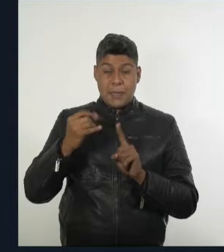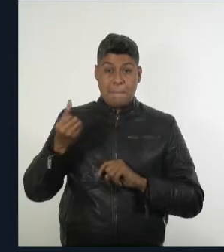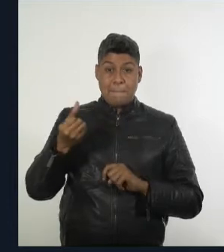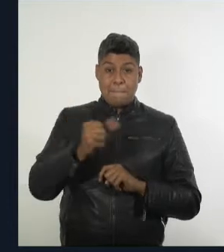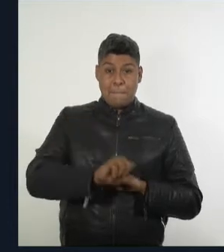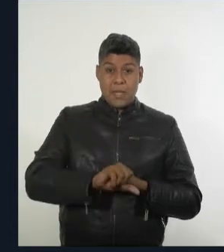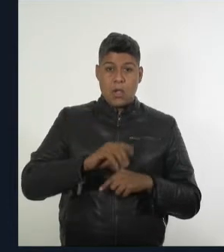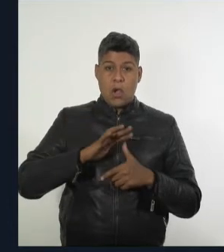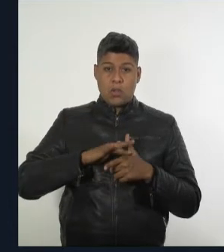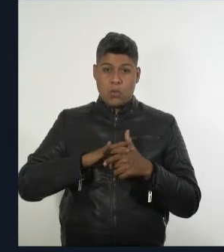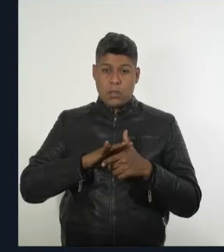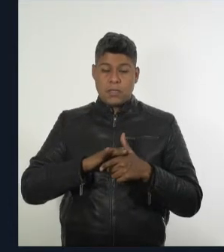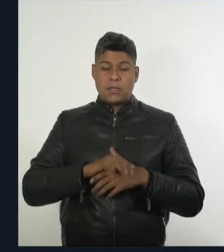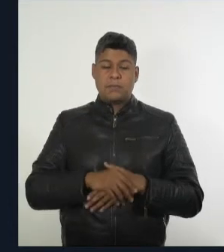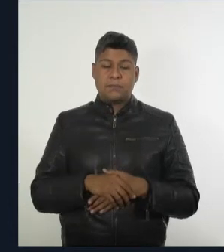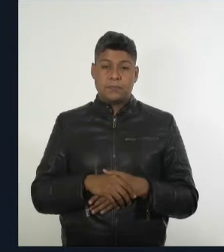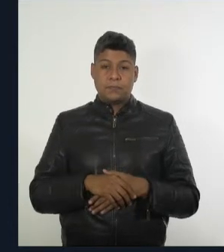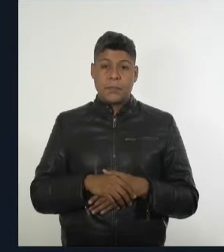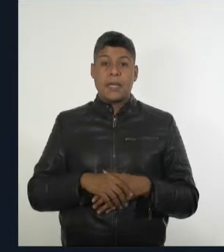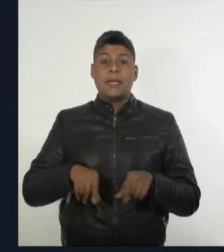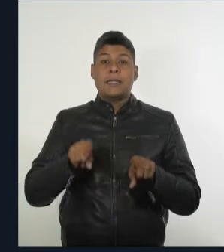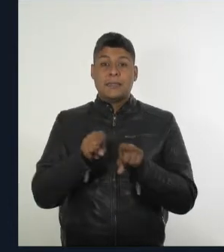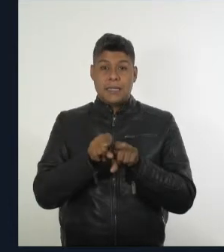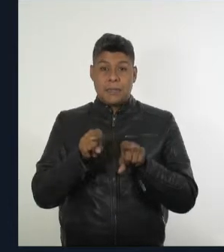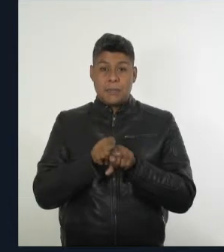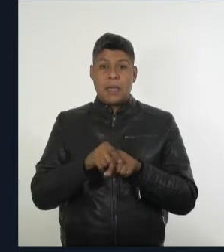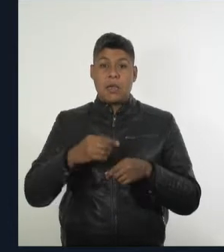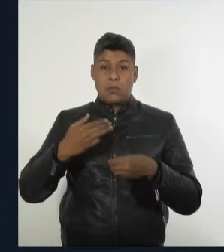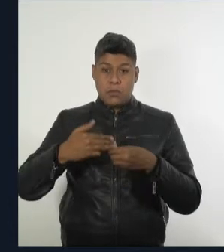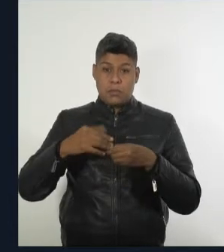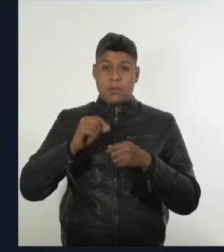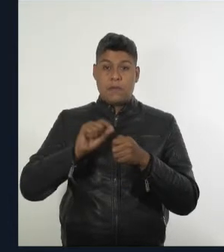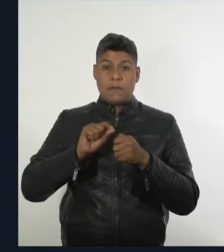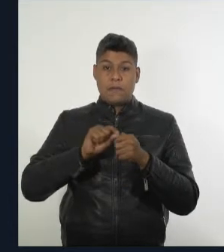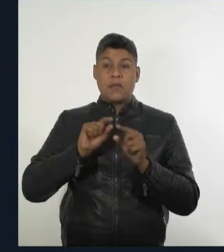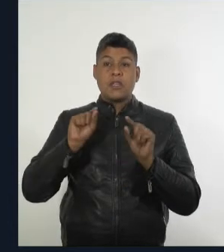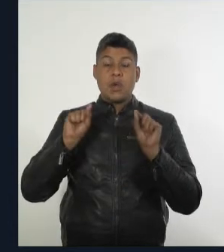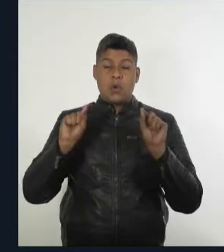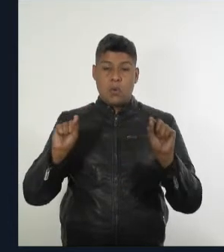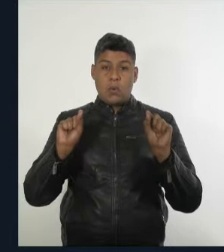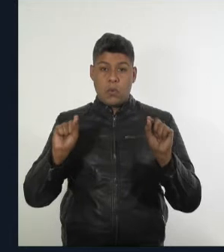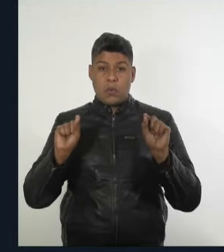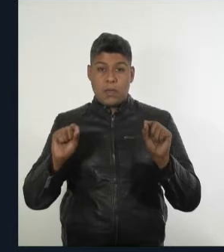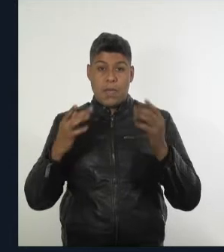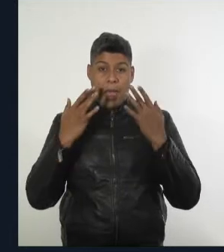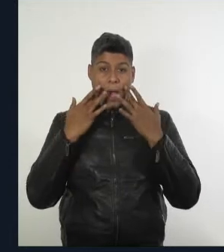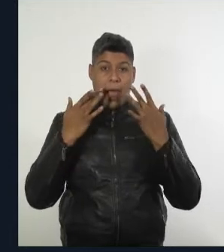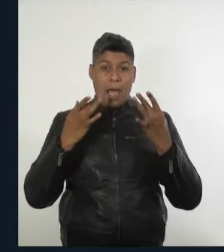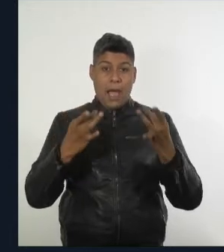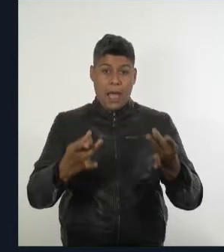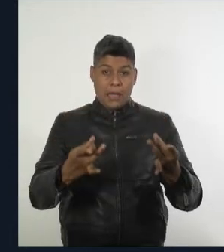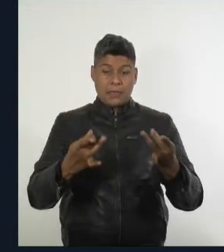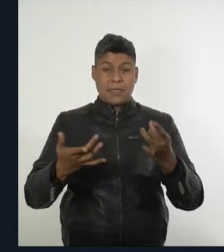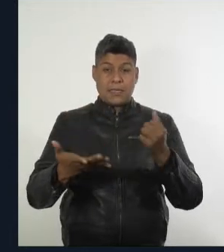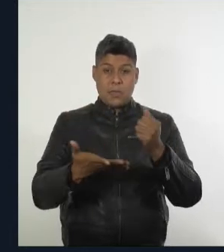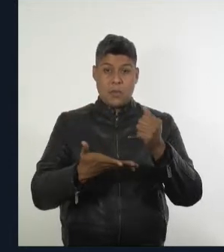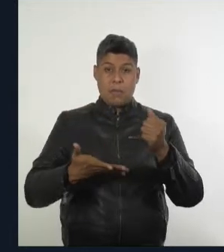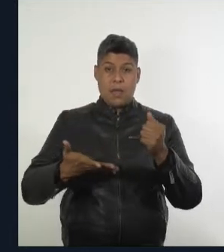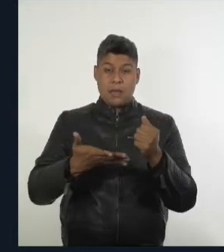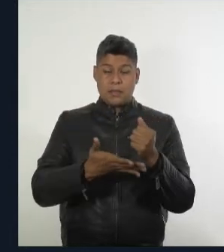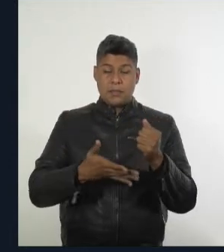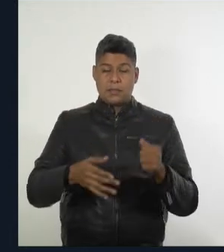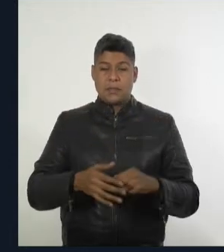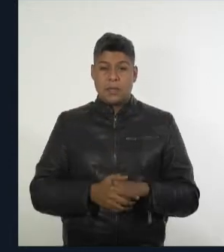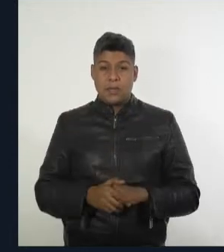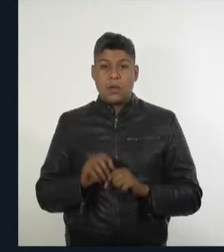quadro. Nós também no município fizemos as chamadas ações da atenção básica, que foram as